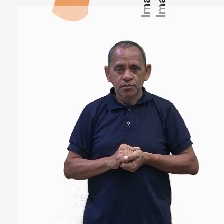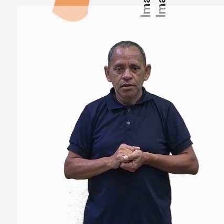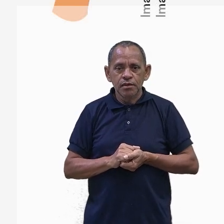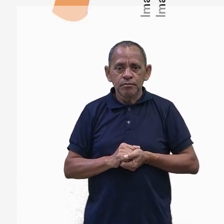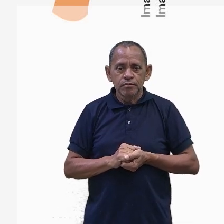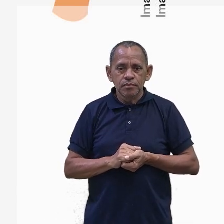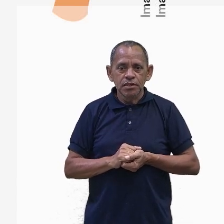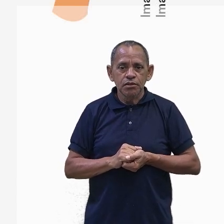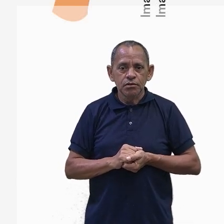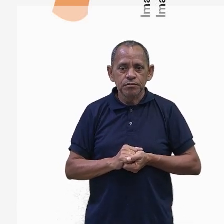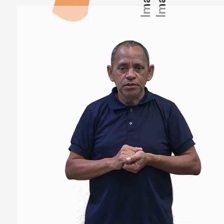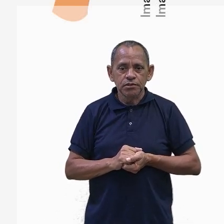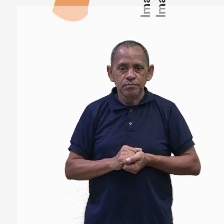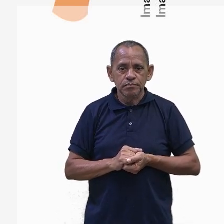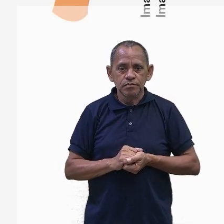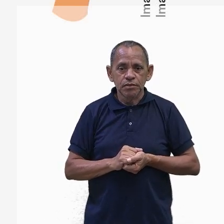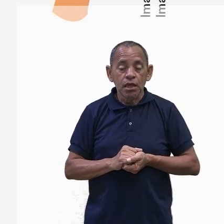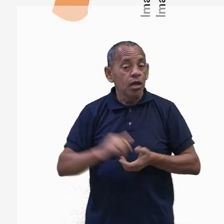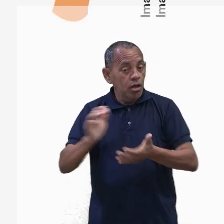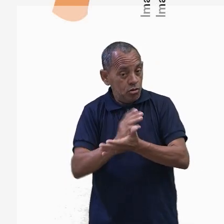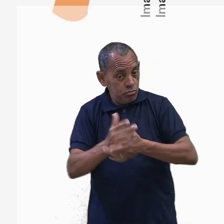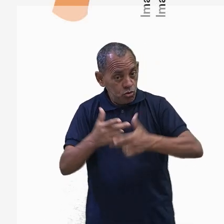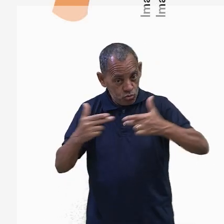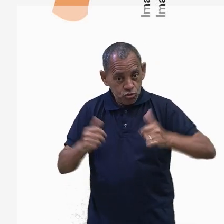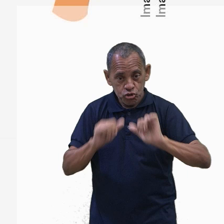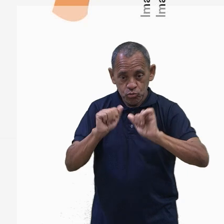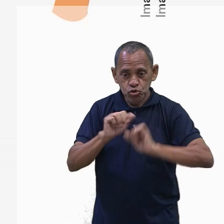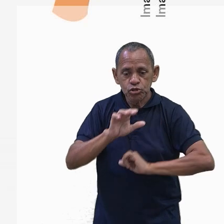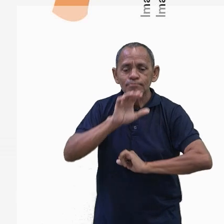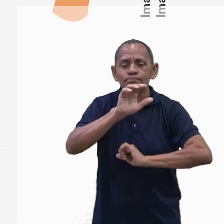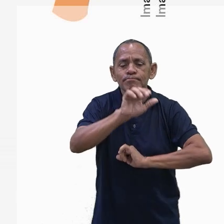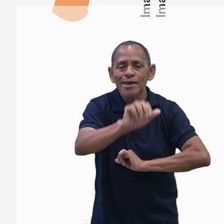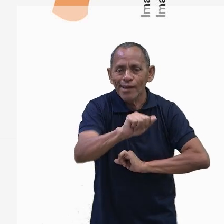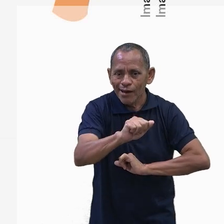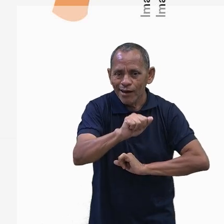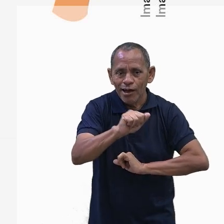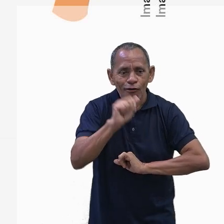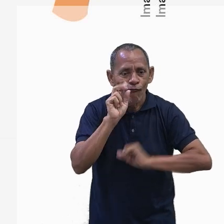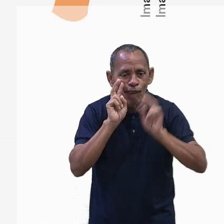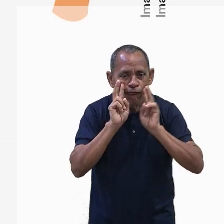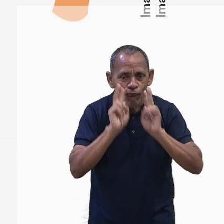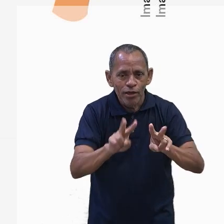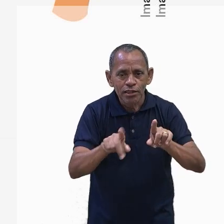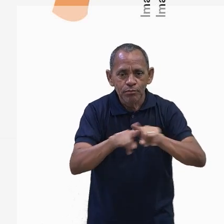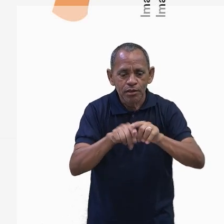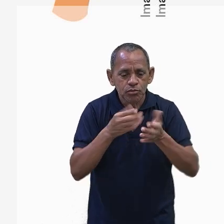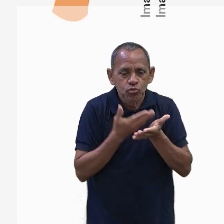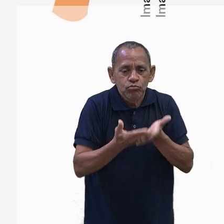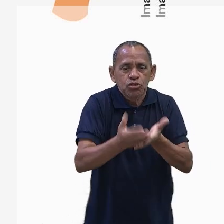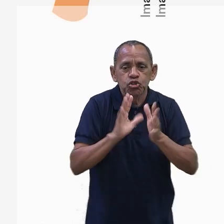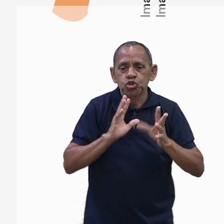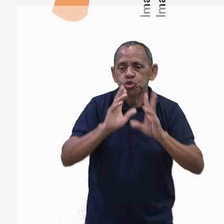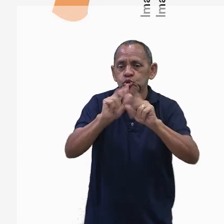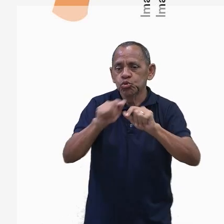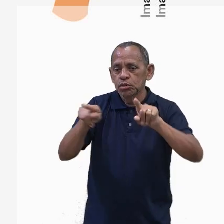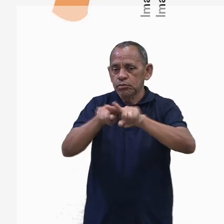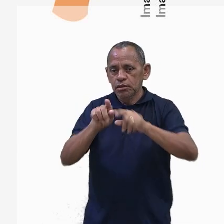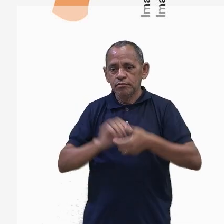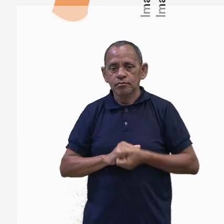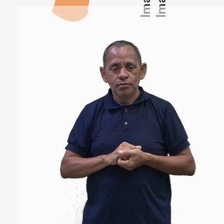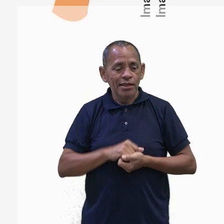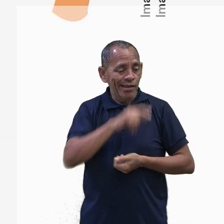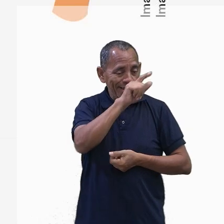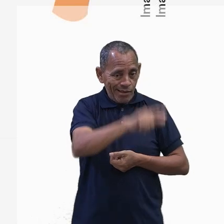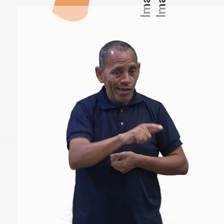era a ideia de algo que eu podia pegar, que eu podia ver, ter sido o princípio de tudo. Então, Tales de Mileto dizia que era água.